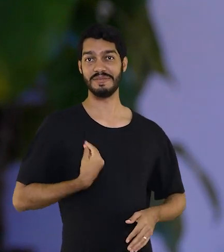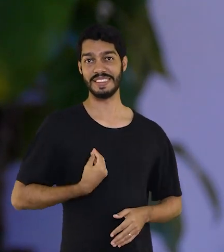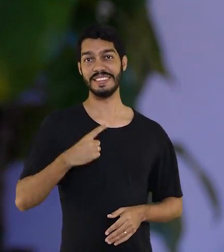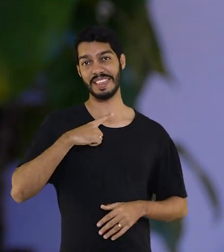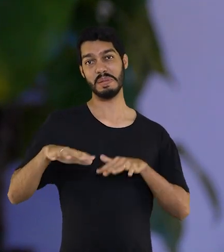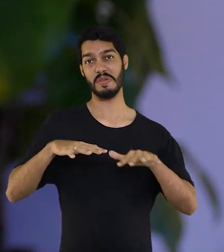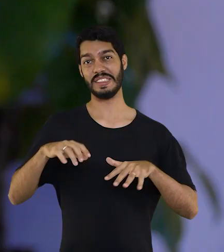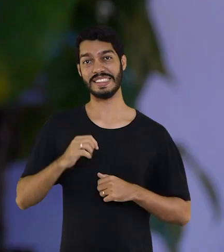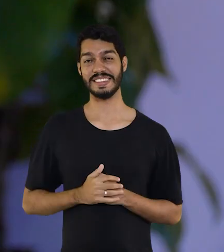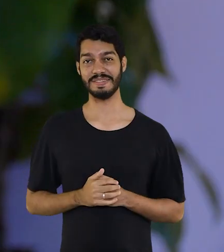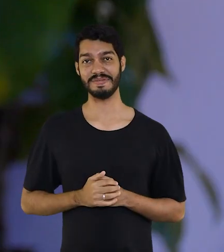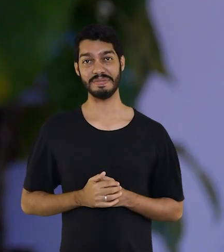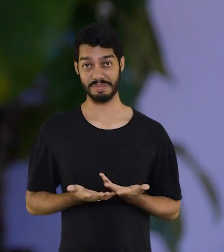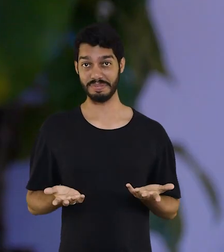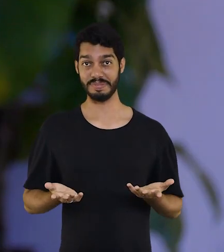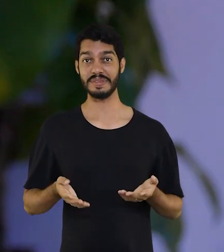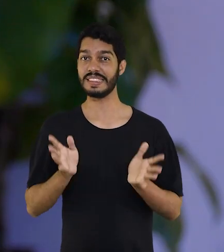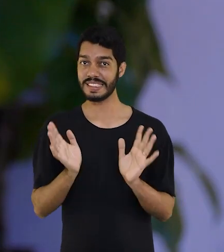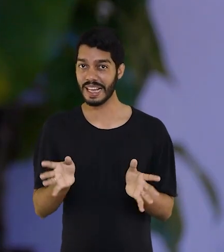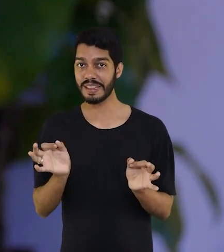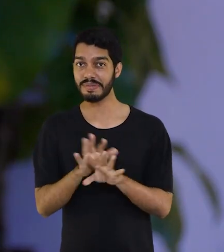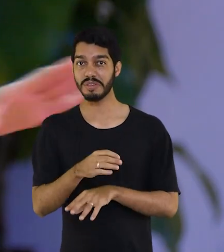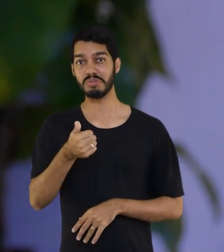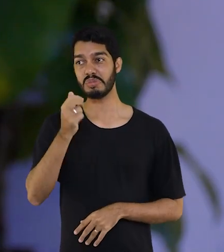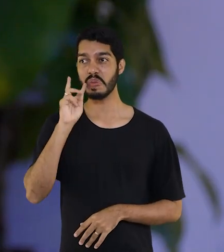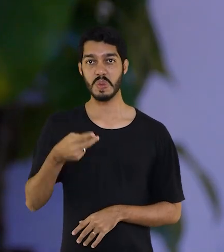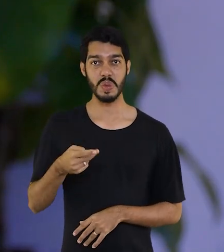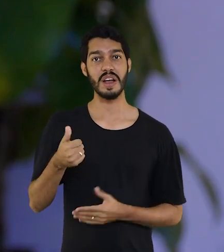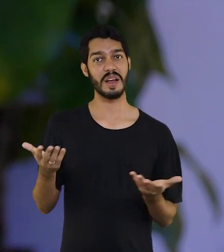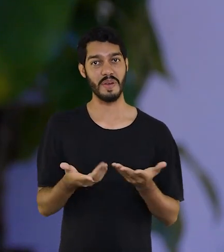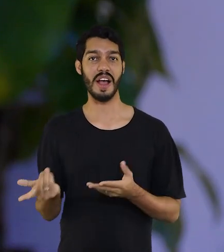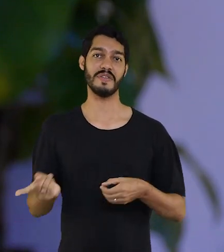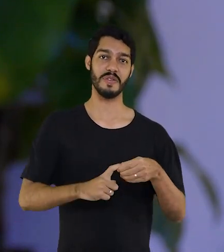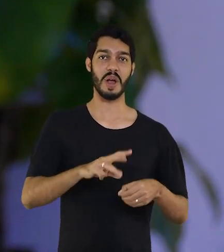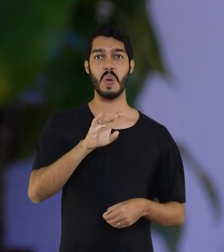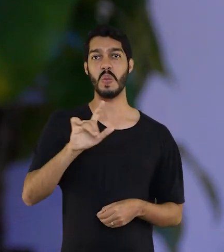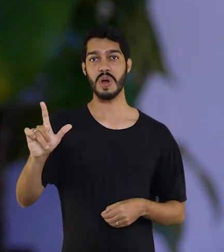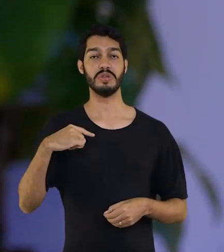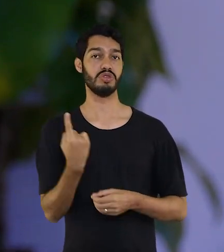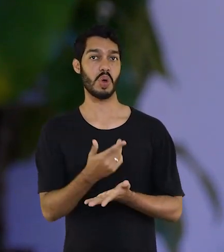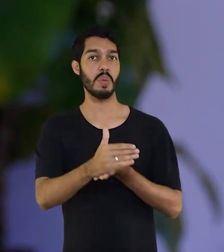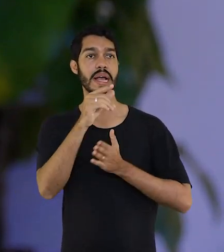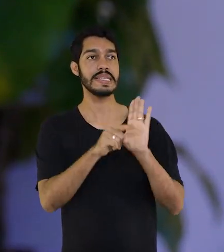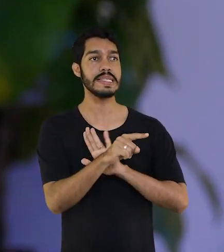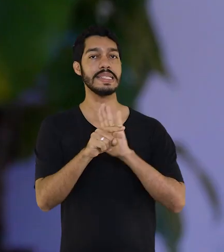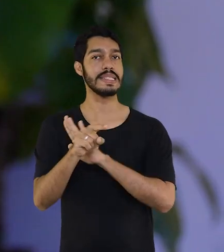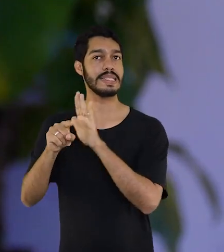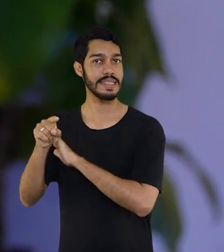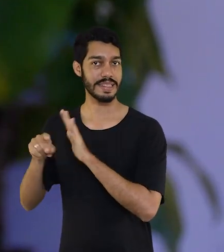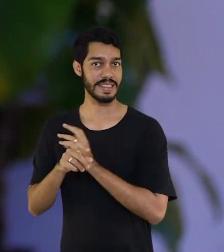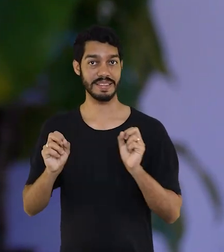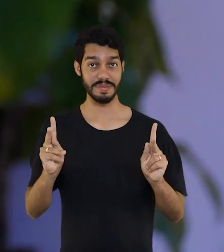como missão promover. Então, feito o reconhecimento de público aqui, passo a palavra para o Will de novo para a gente começar